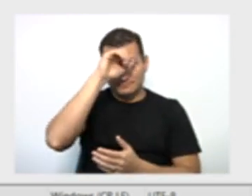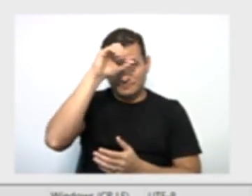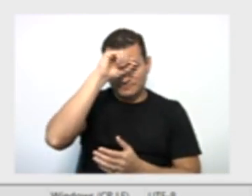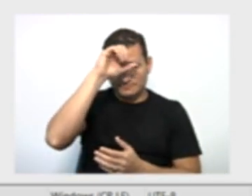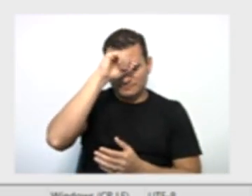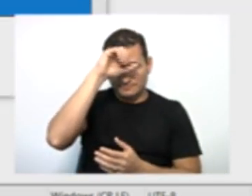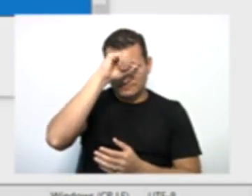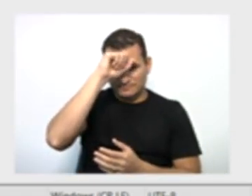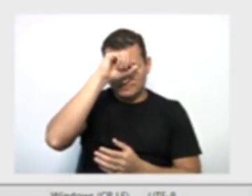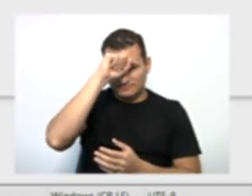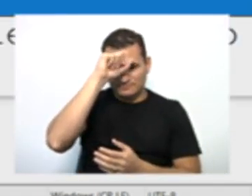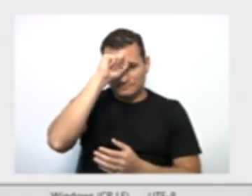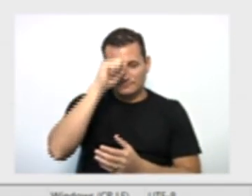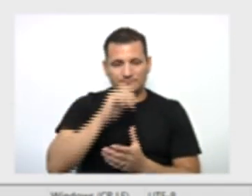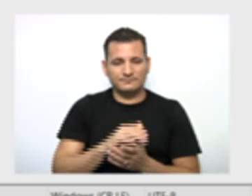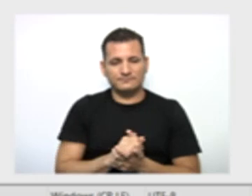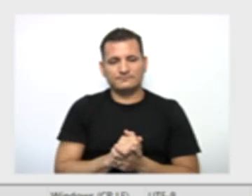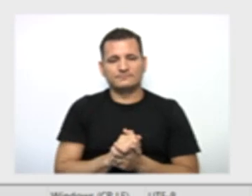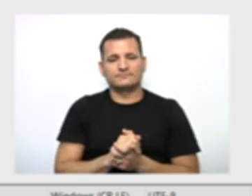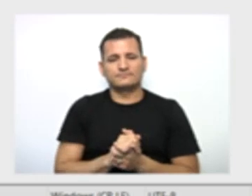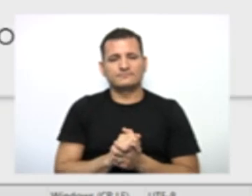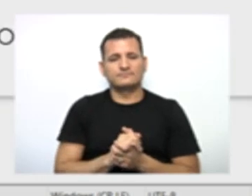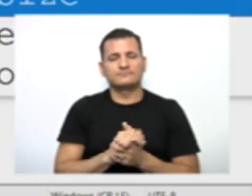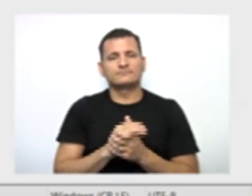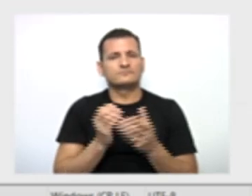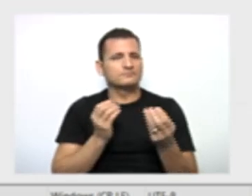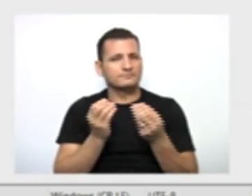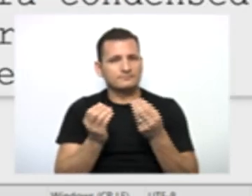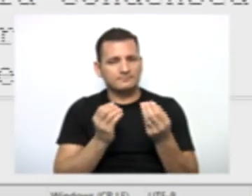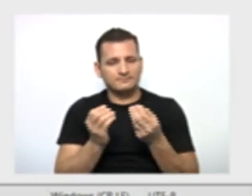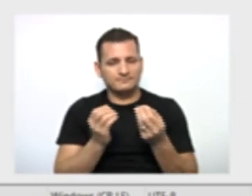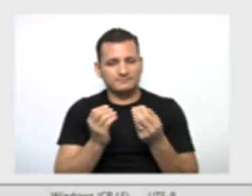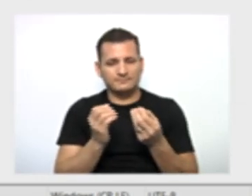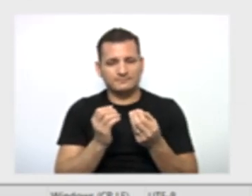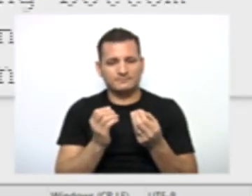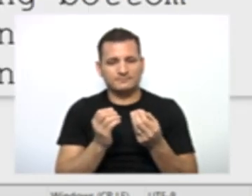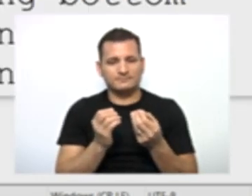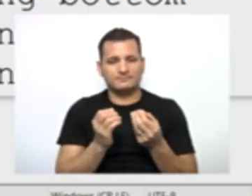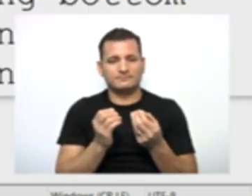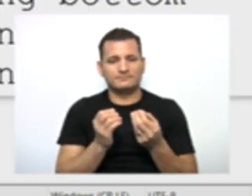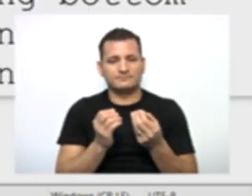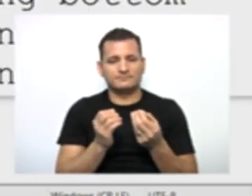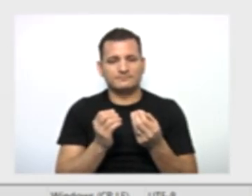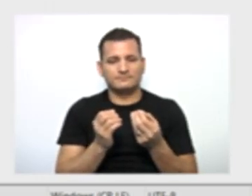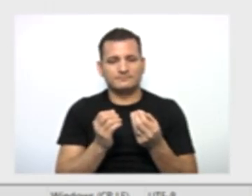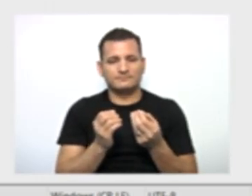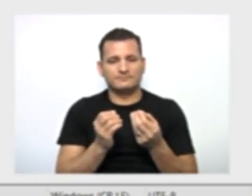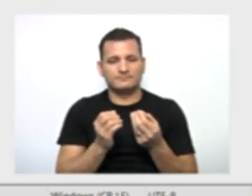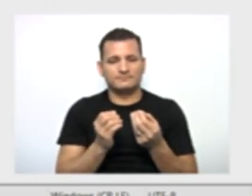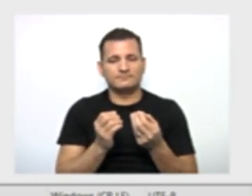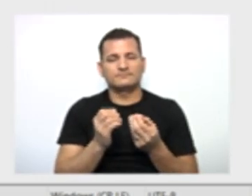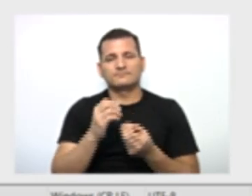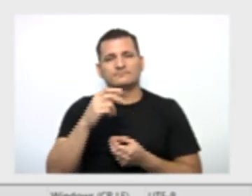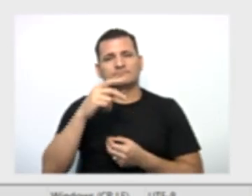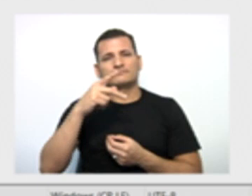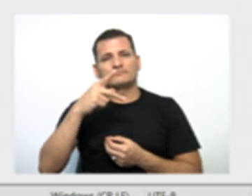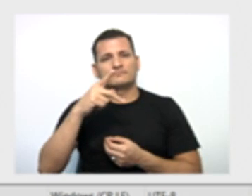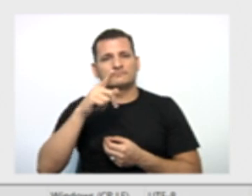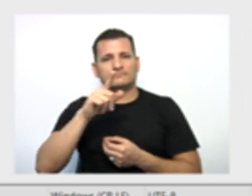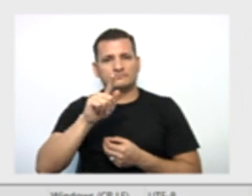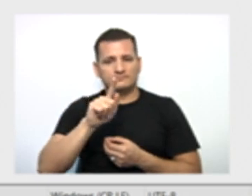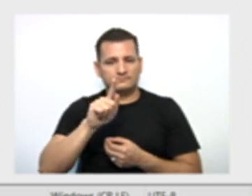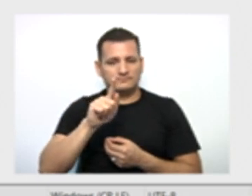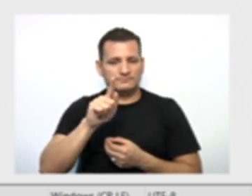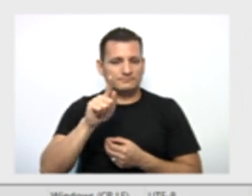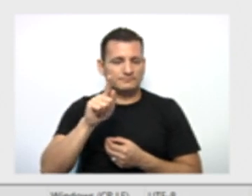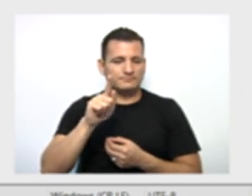sobre como deve ser uma página. Vou colocar